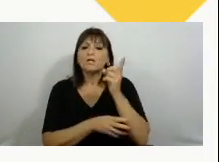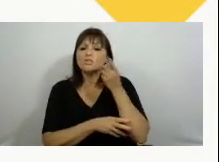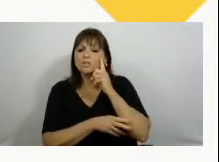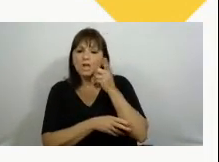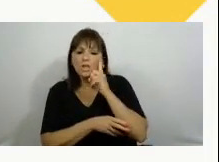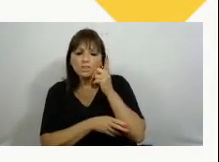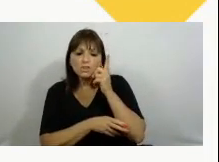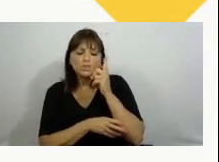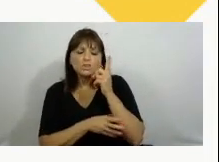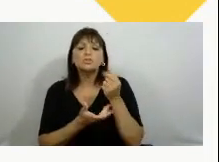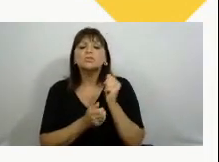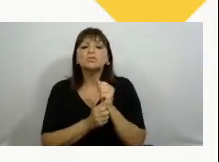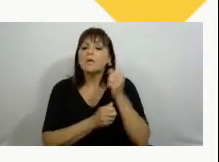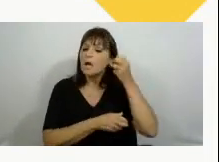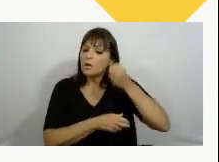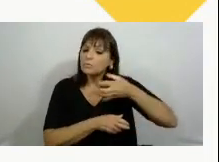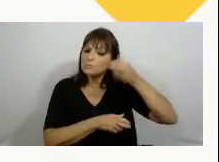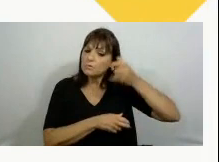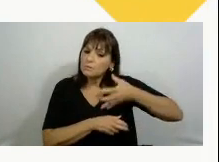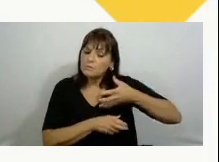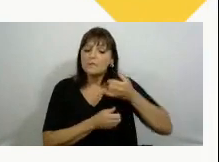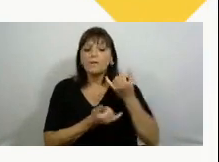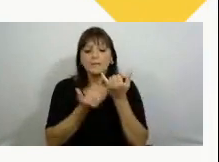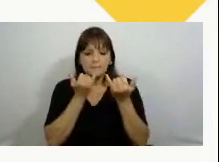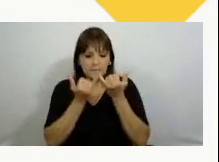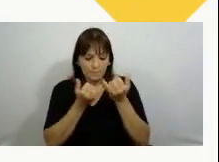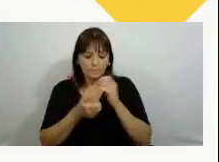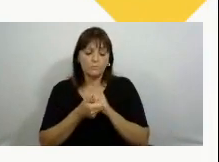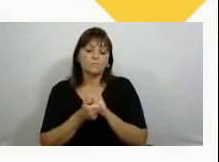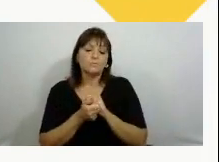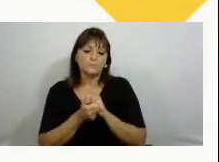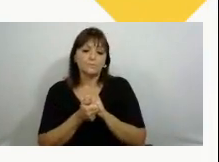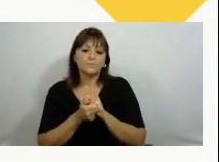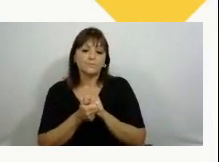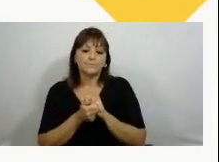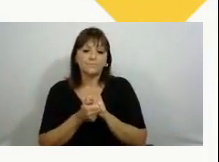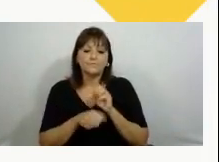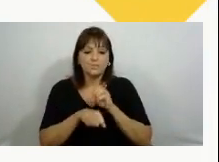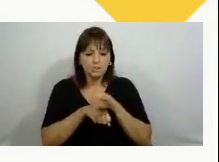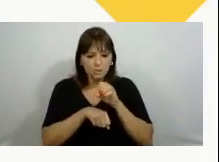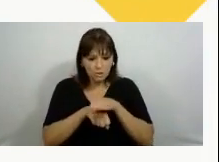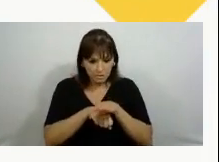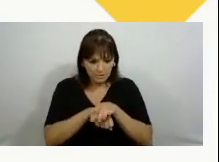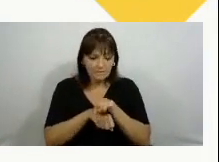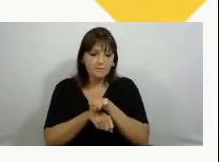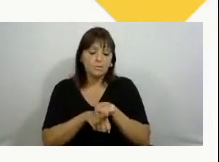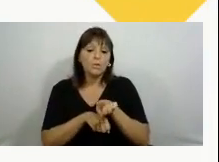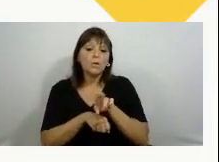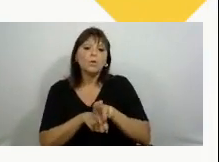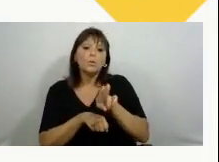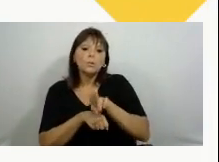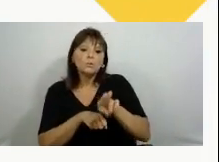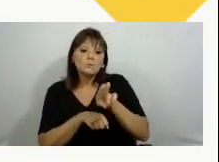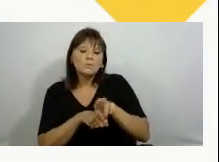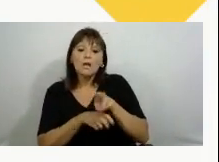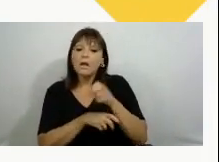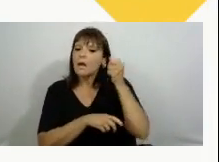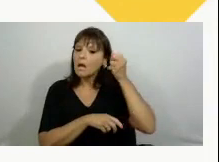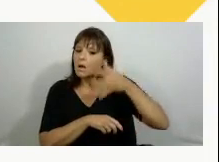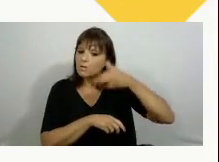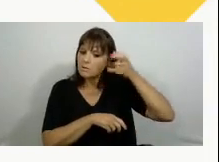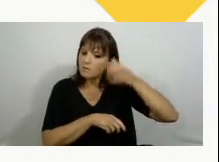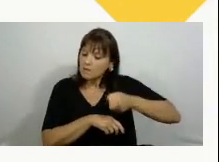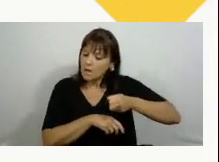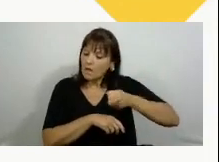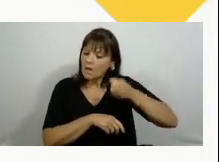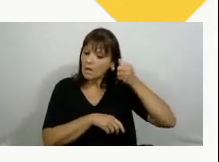aqui os exemplos que a gente passou. Nós queremos deixar para vocês aqui a dica de usar a audiodescrição colocando Alt nas imagens